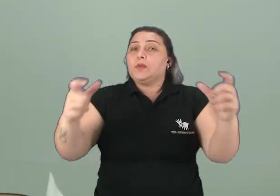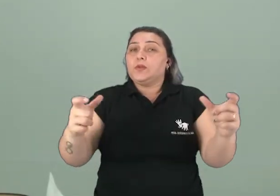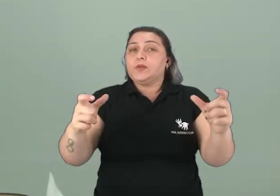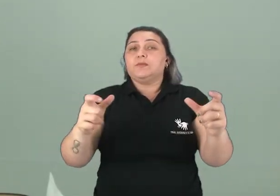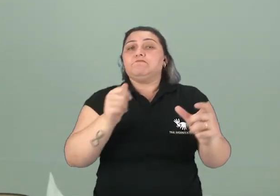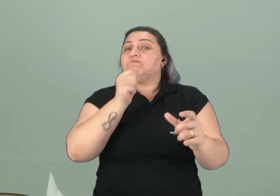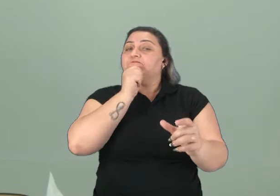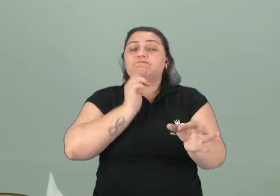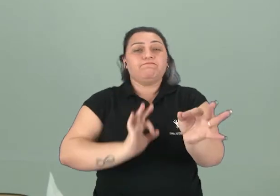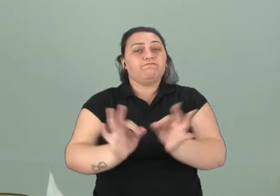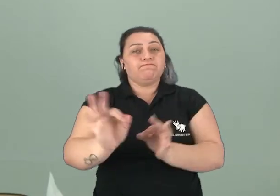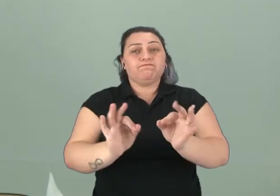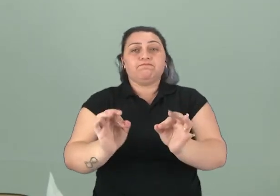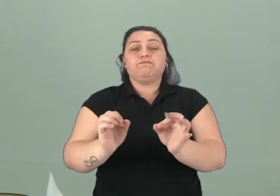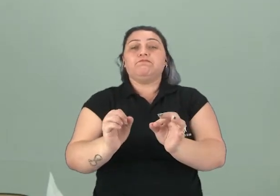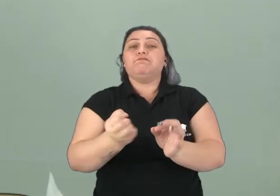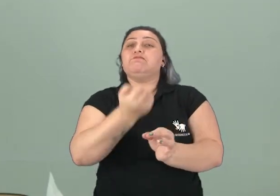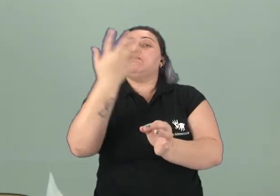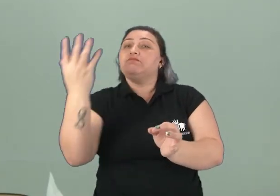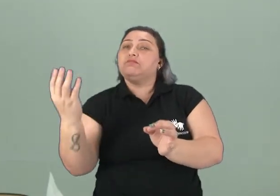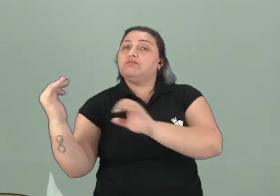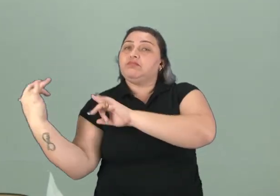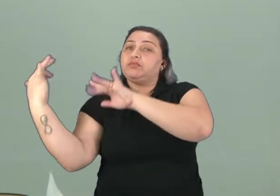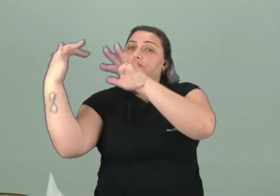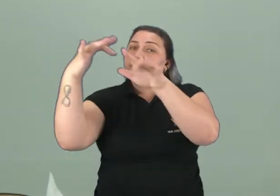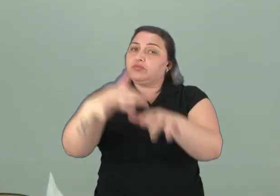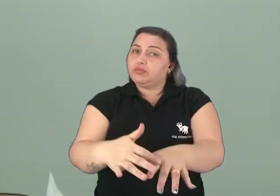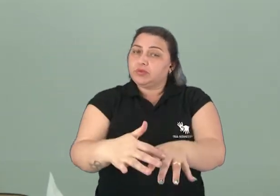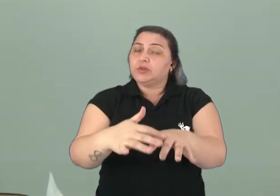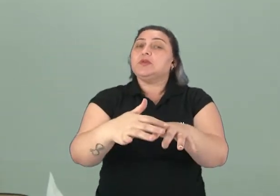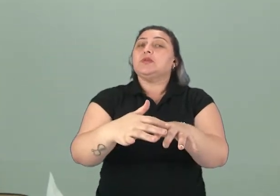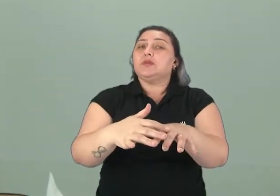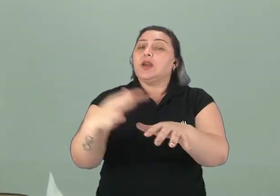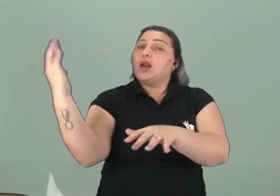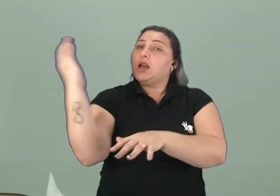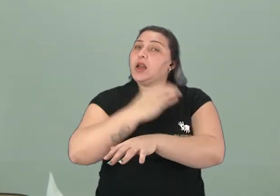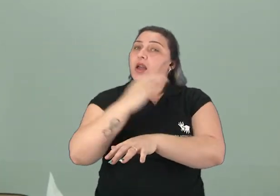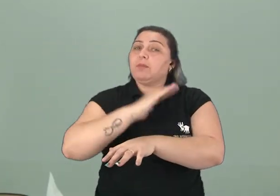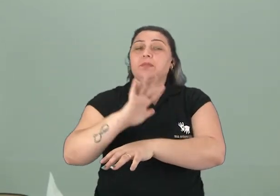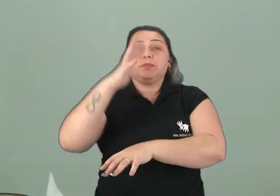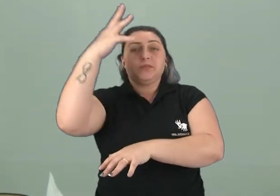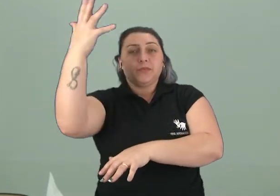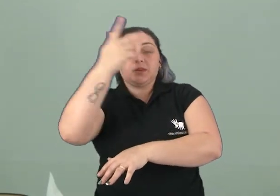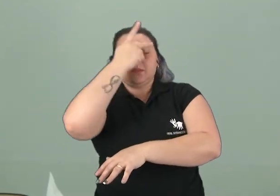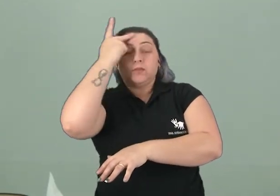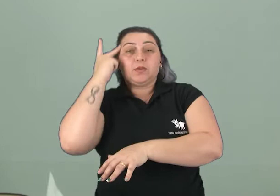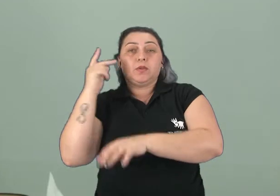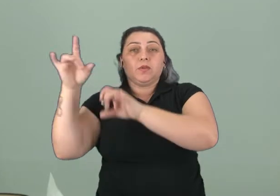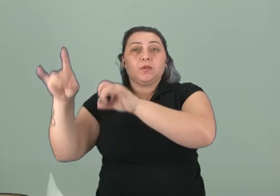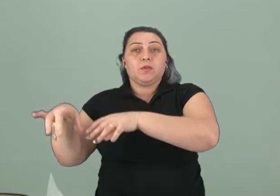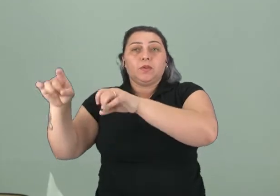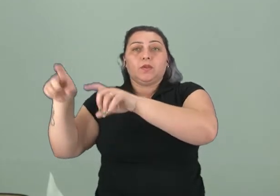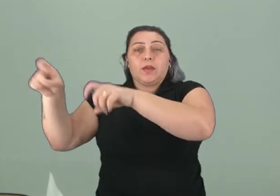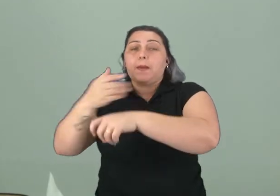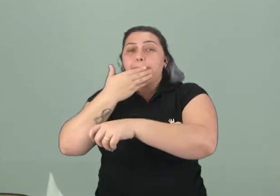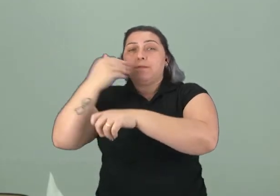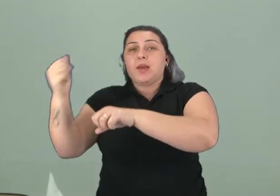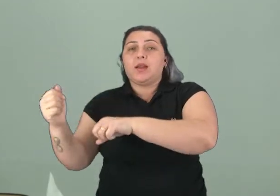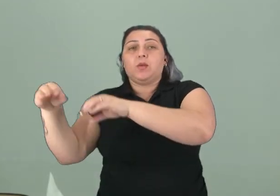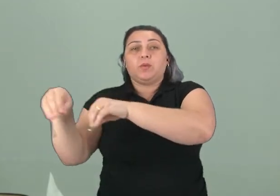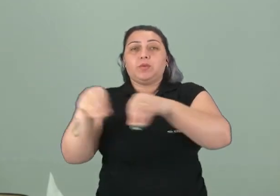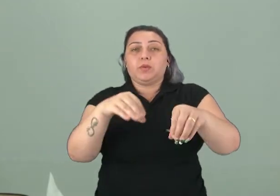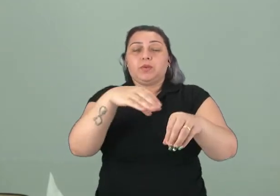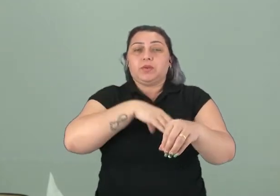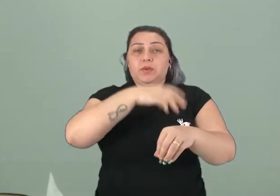para receber essa quantidade de pessoas de maneira, acelerada, como acontece. As pessoas deixando o campo, é melhor na cidade,